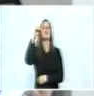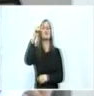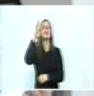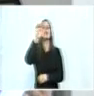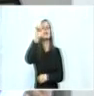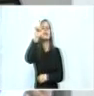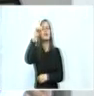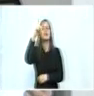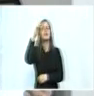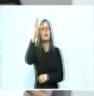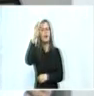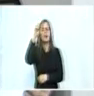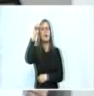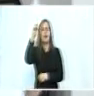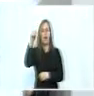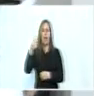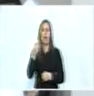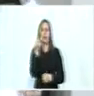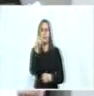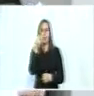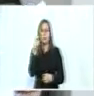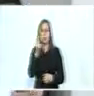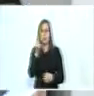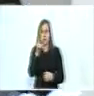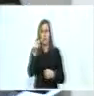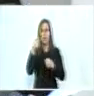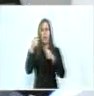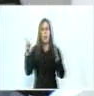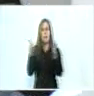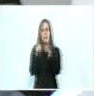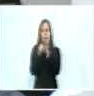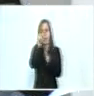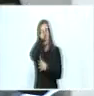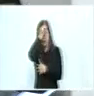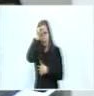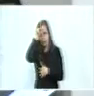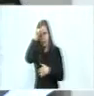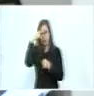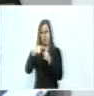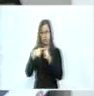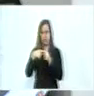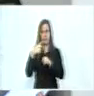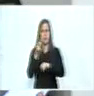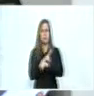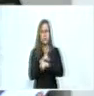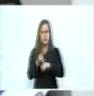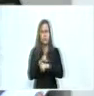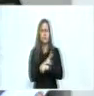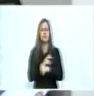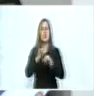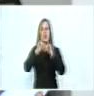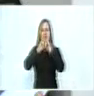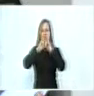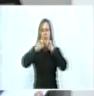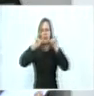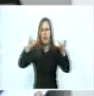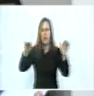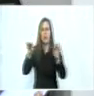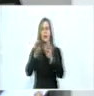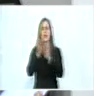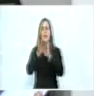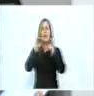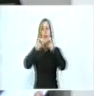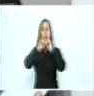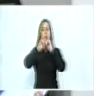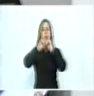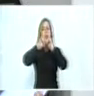salientando que esses recursos também são de receita própria do município. Informo também que foi publicada no Minas